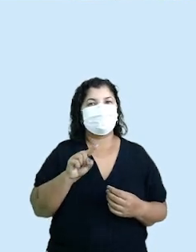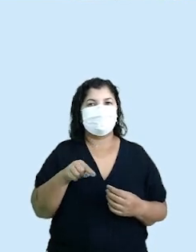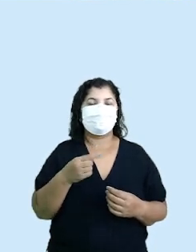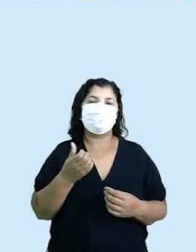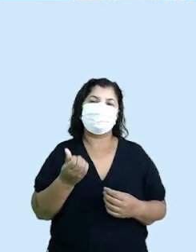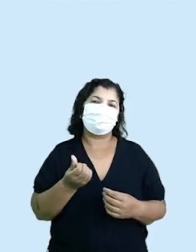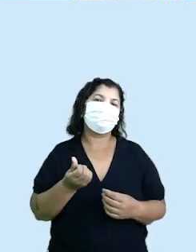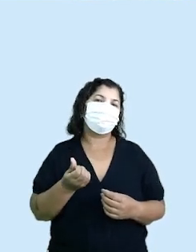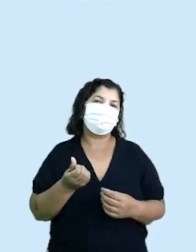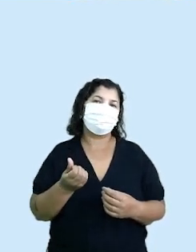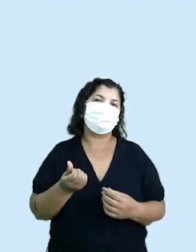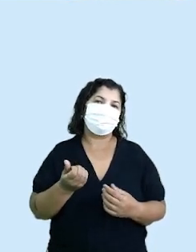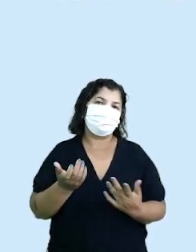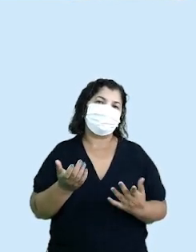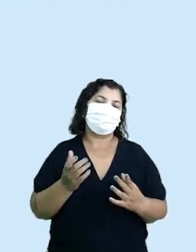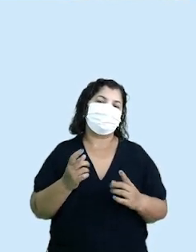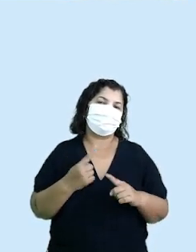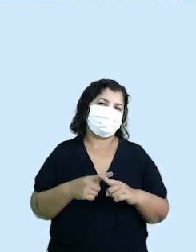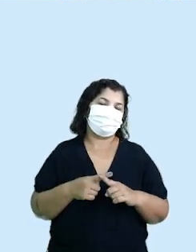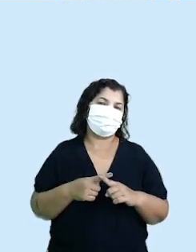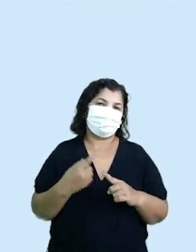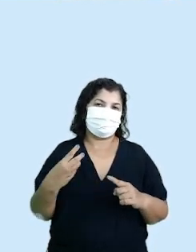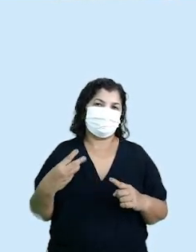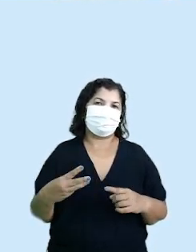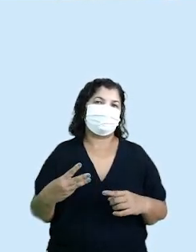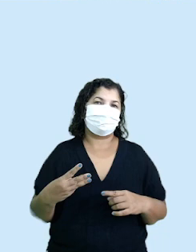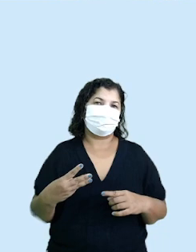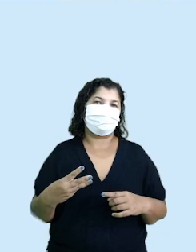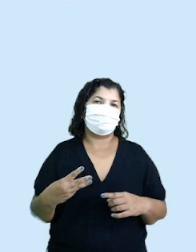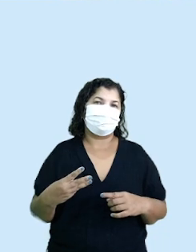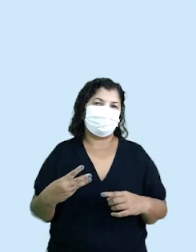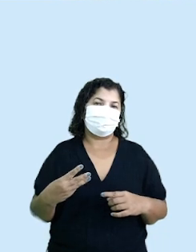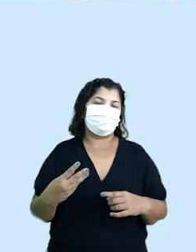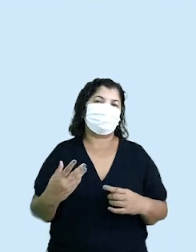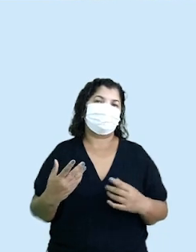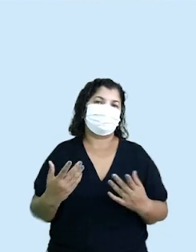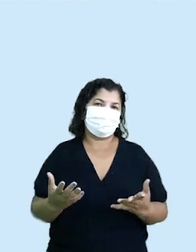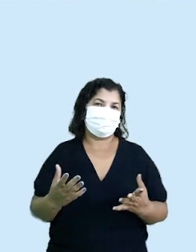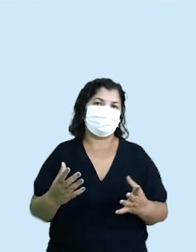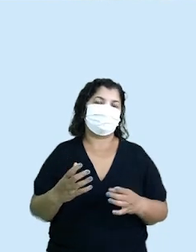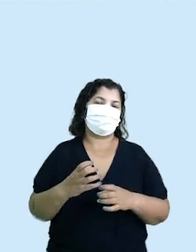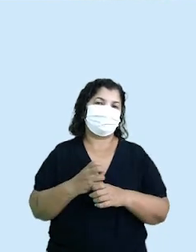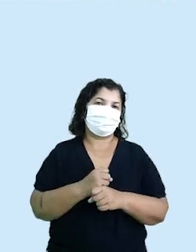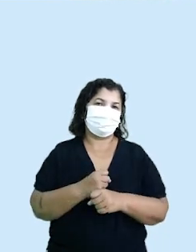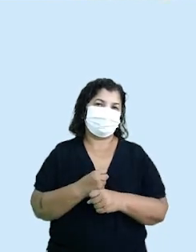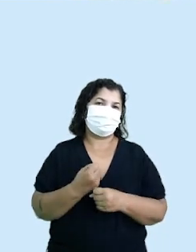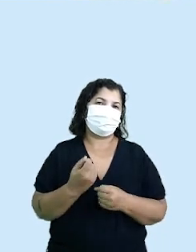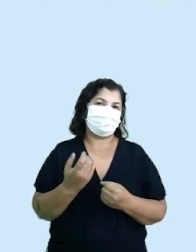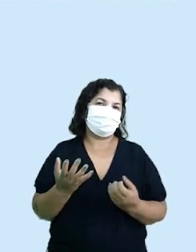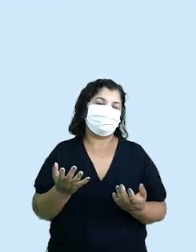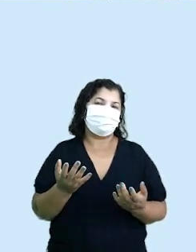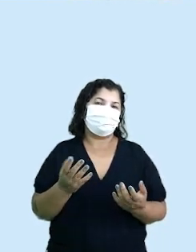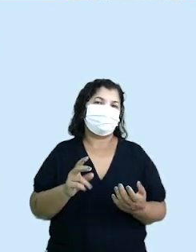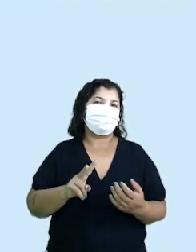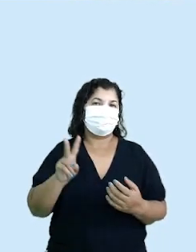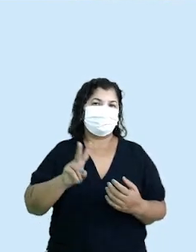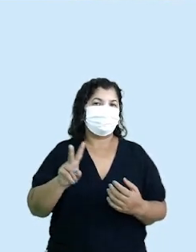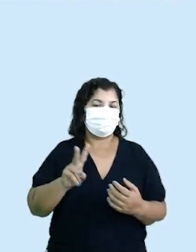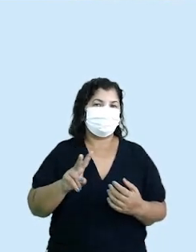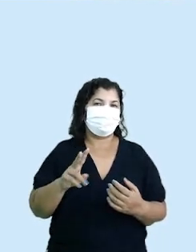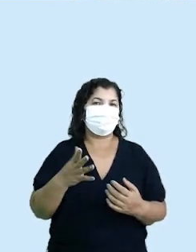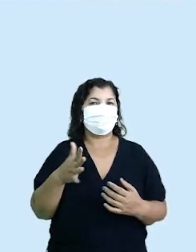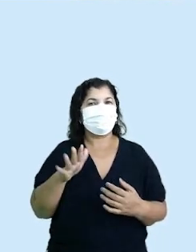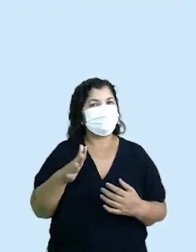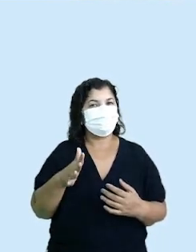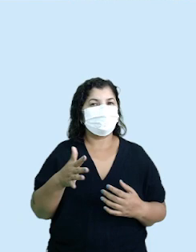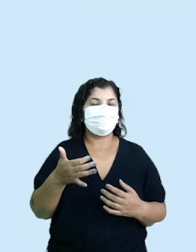vida. E vamos multiplicar por 3. Ao fazer essa conta, a gente vai chegar numa voltagem ali próxima de